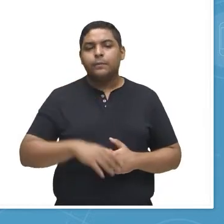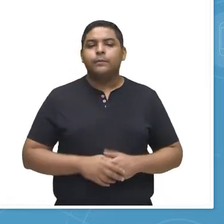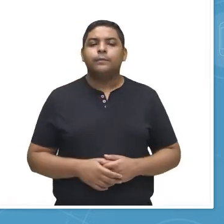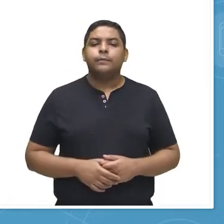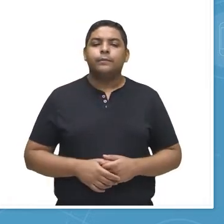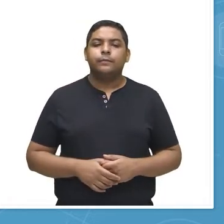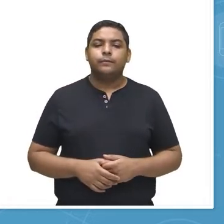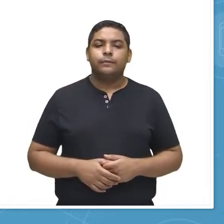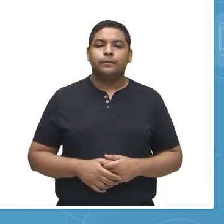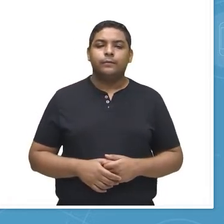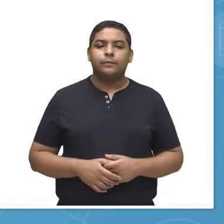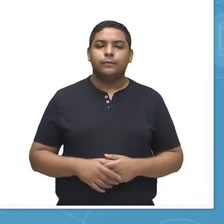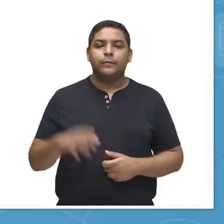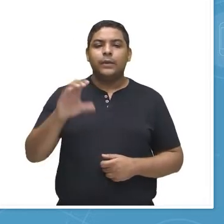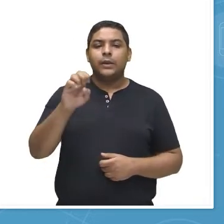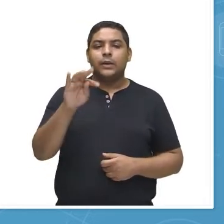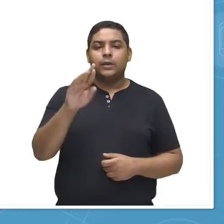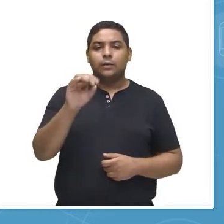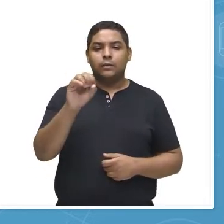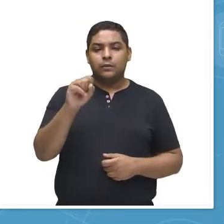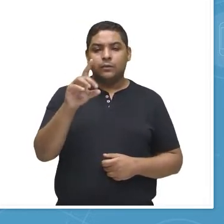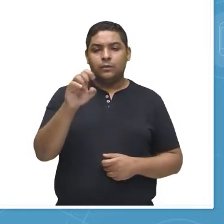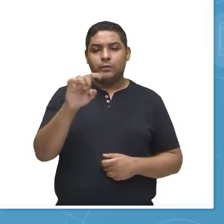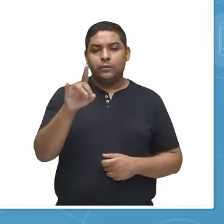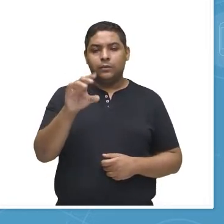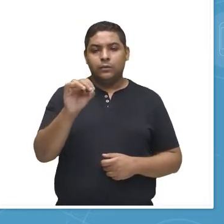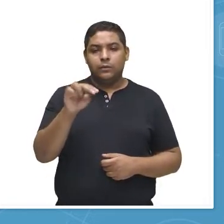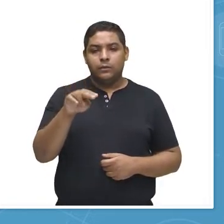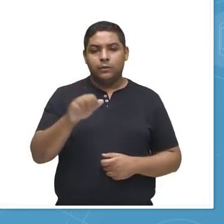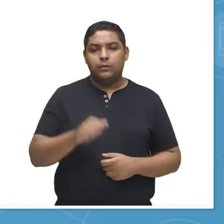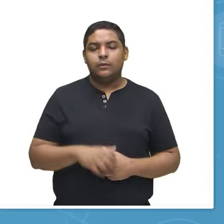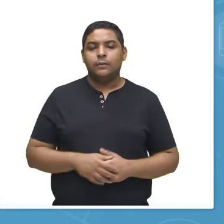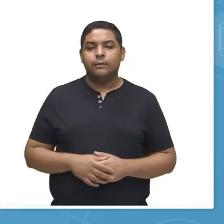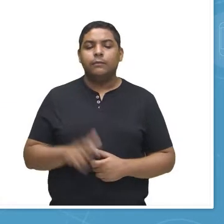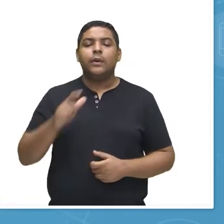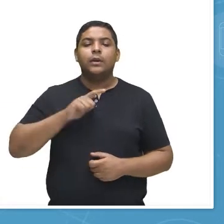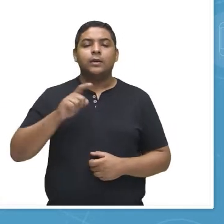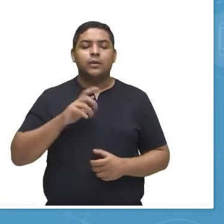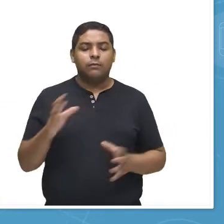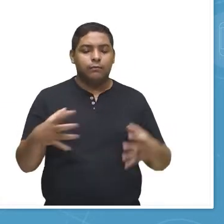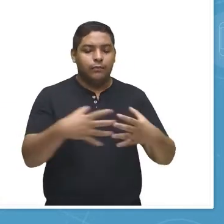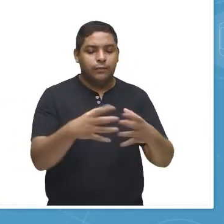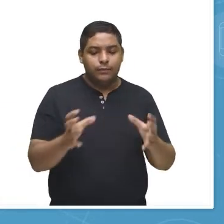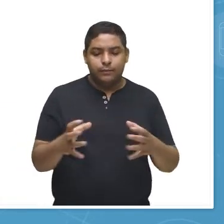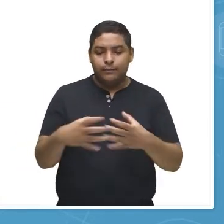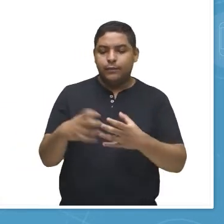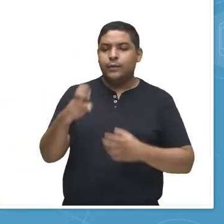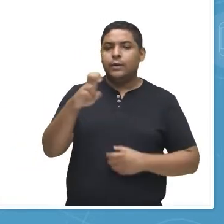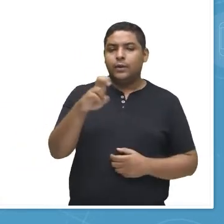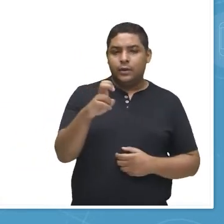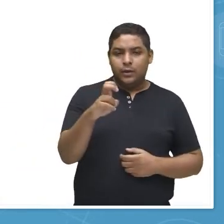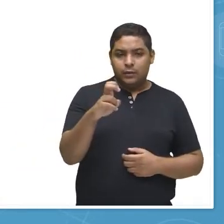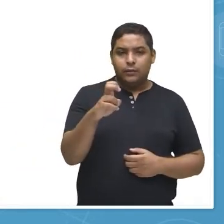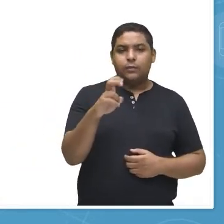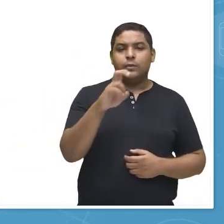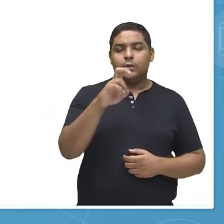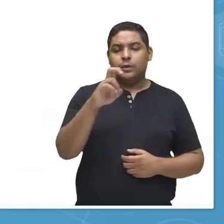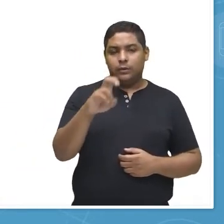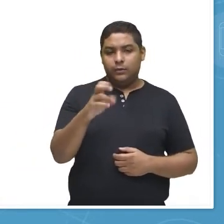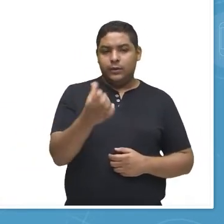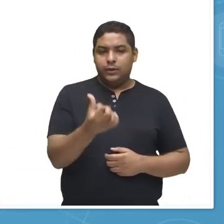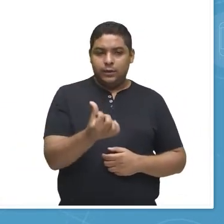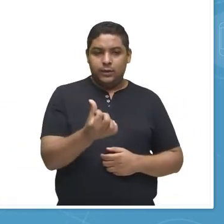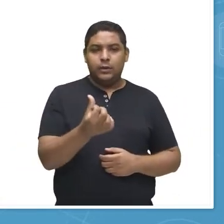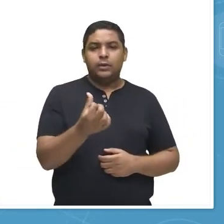de centros de zona, tá? Reúne em média 556 cidades que apresentam sua influência